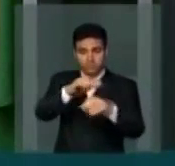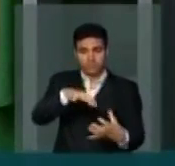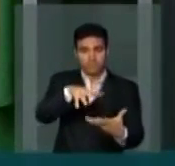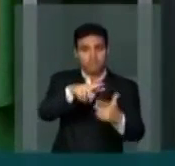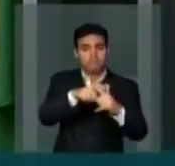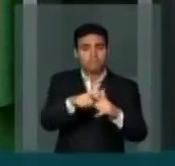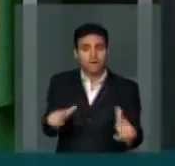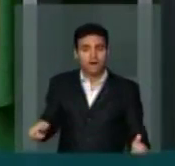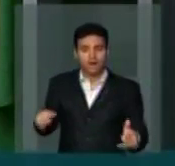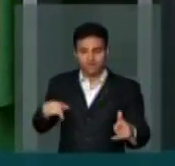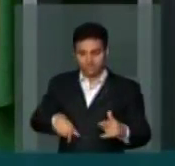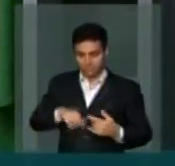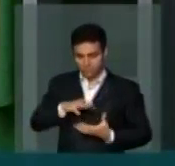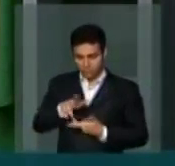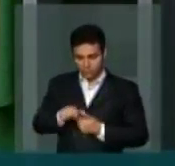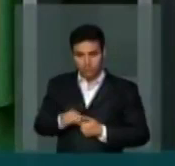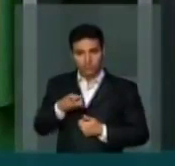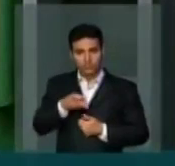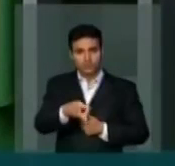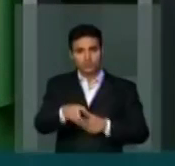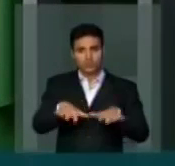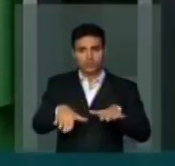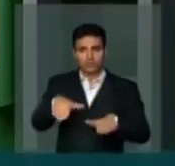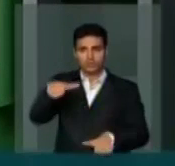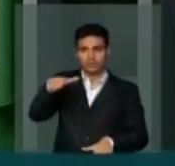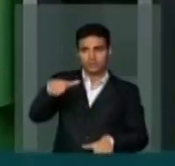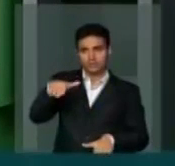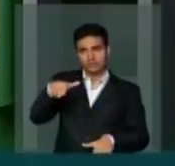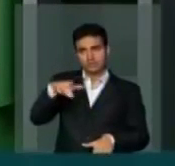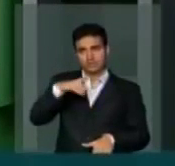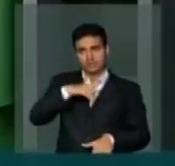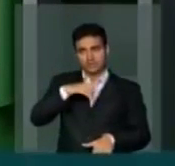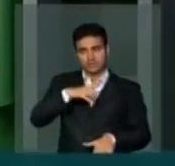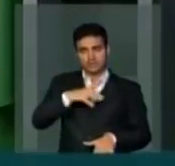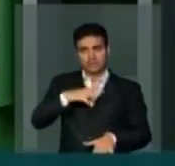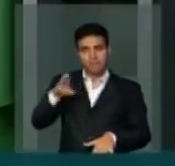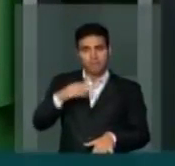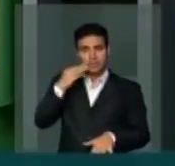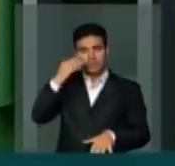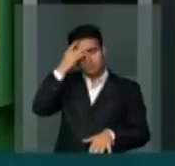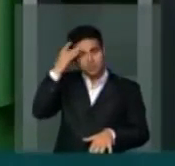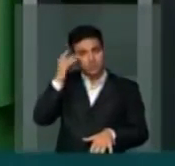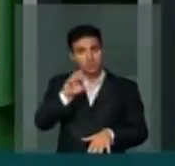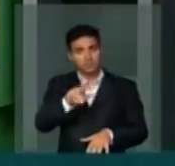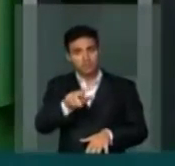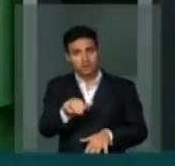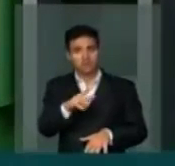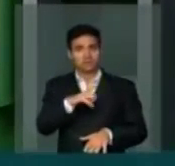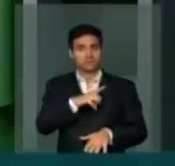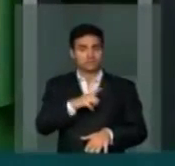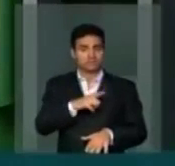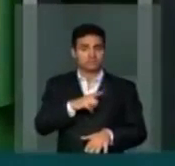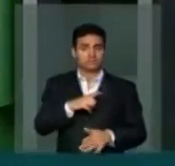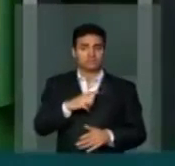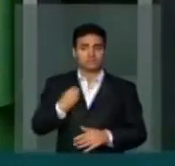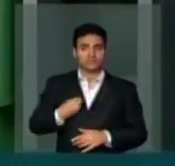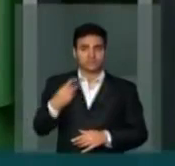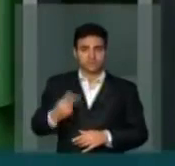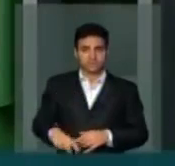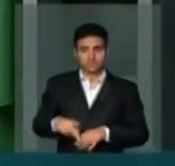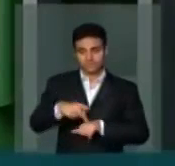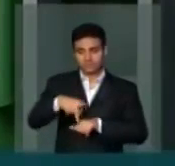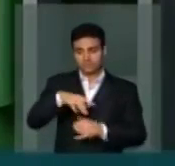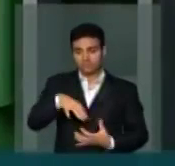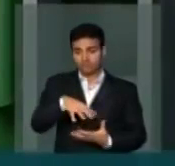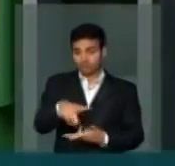da desigualdade que escraviza e animaliza bilhões de irmãos e irmãs que compartilham a vida nesse planeta? Será que